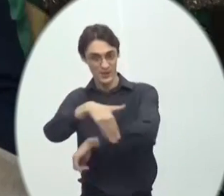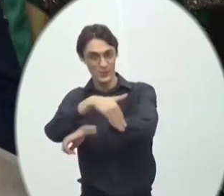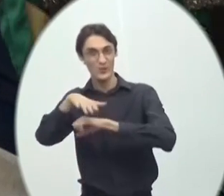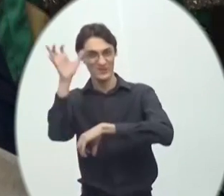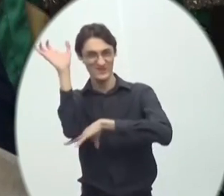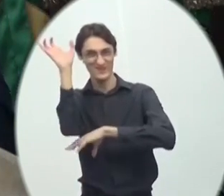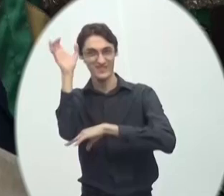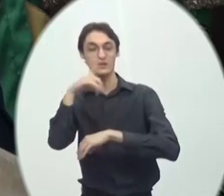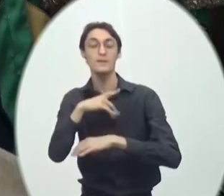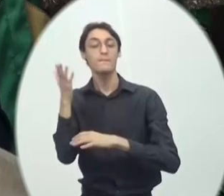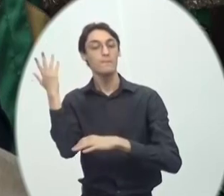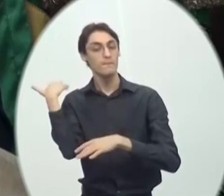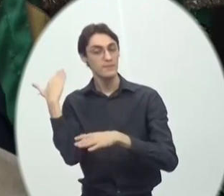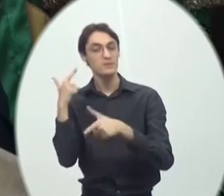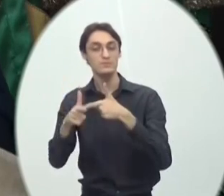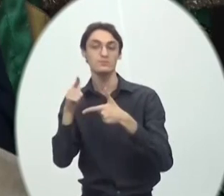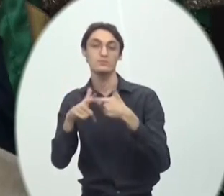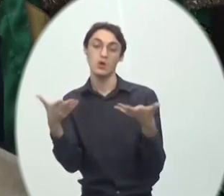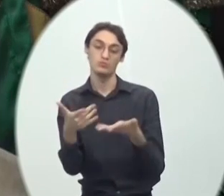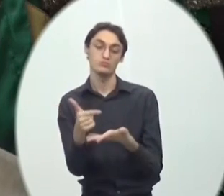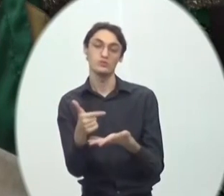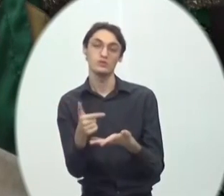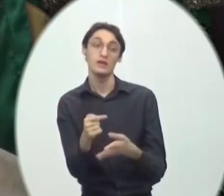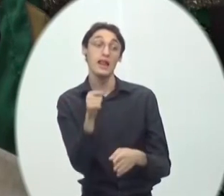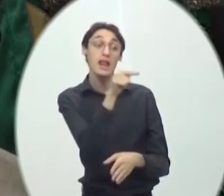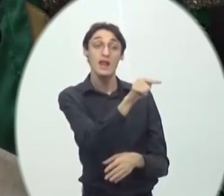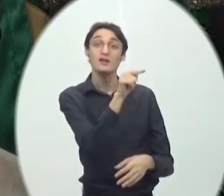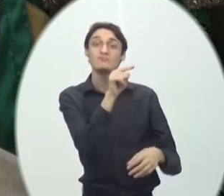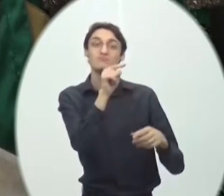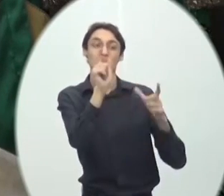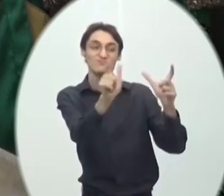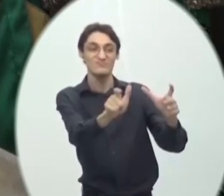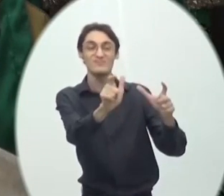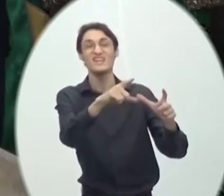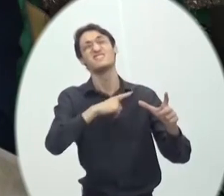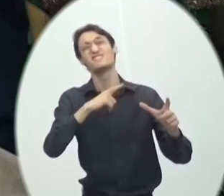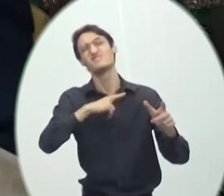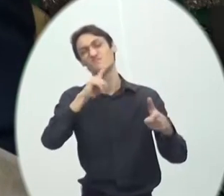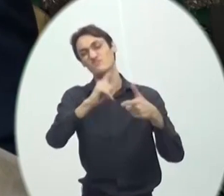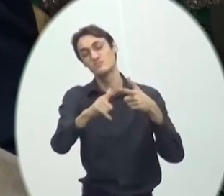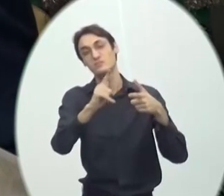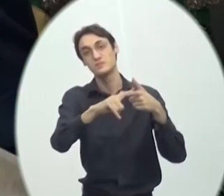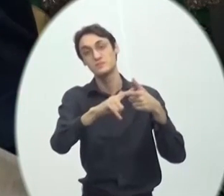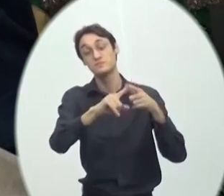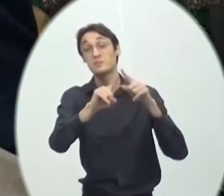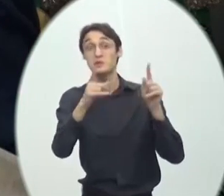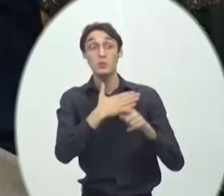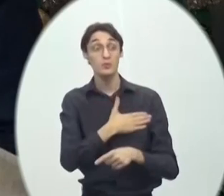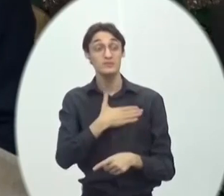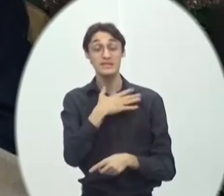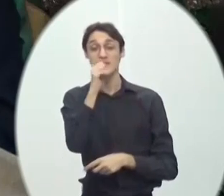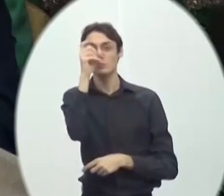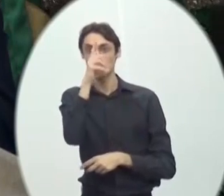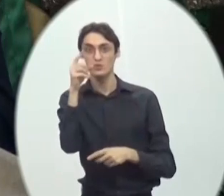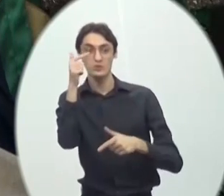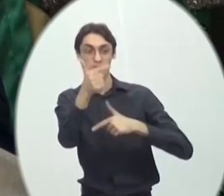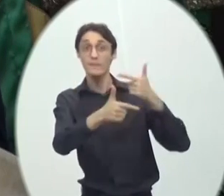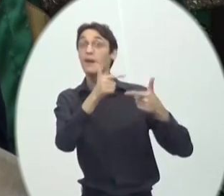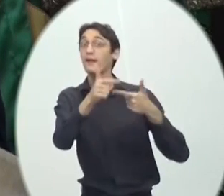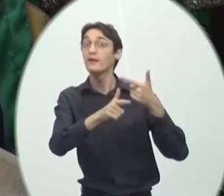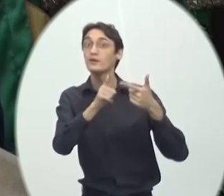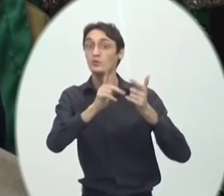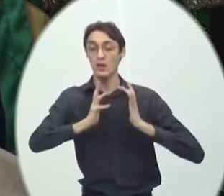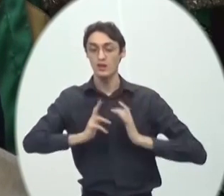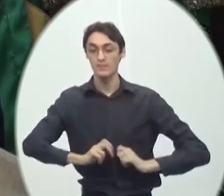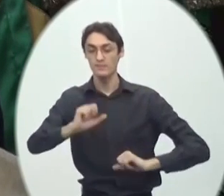estão passando. E aí eu fiz um requerimento, e para minha felicidade, já no final de semana, lá, o pessoal já estava em